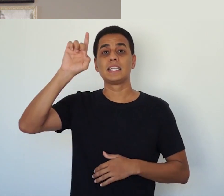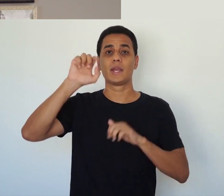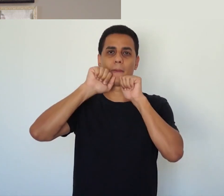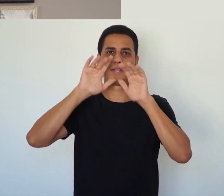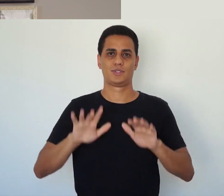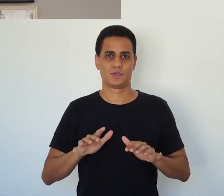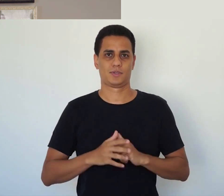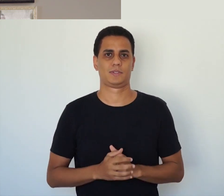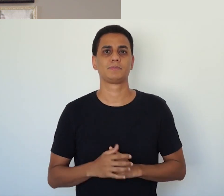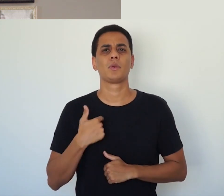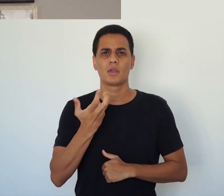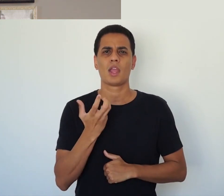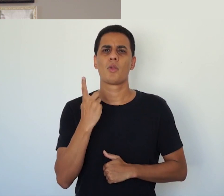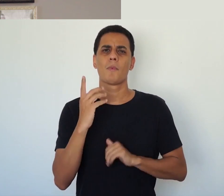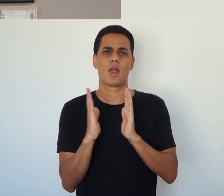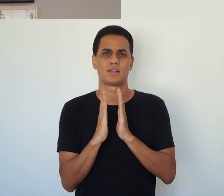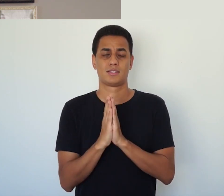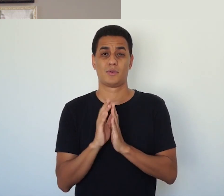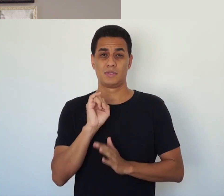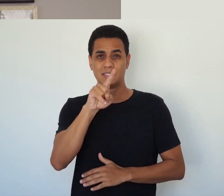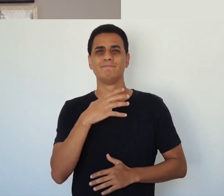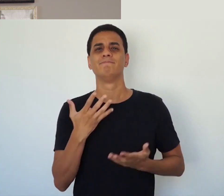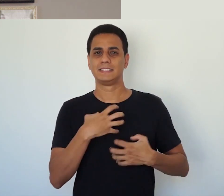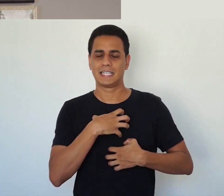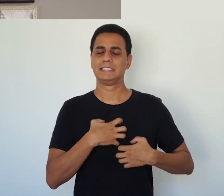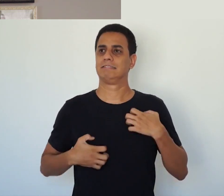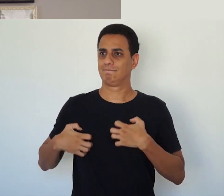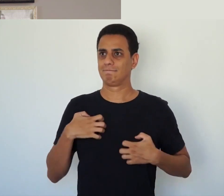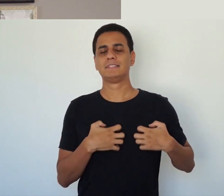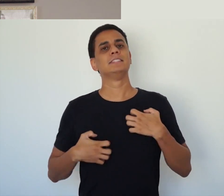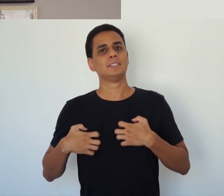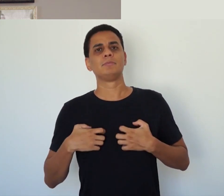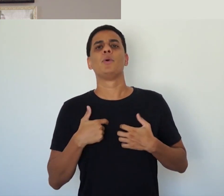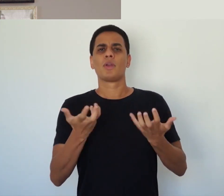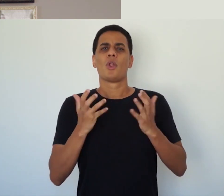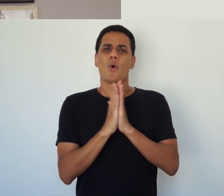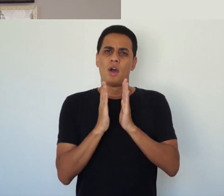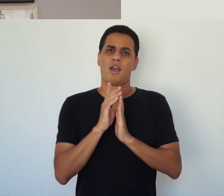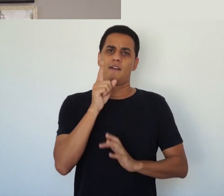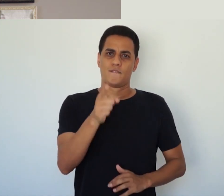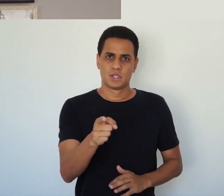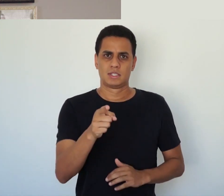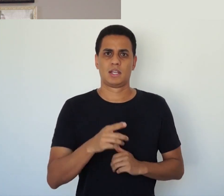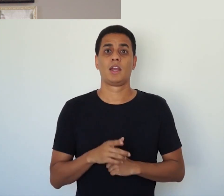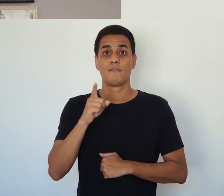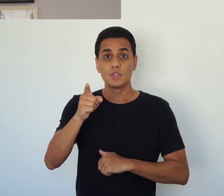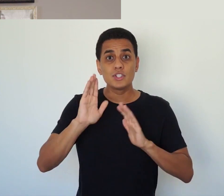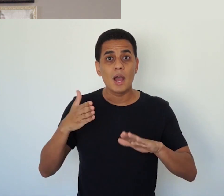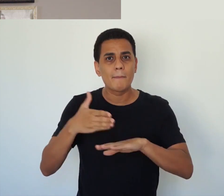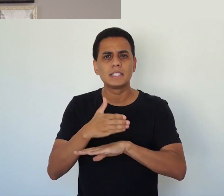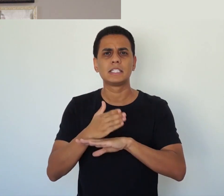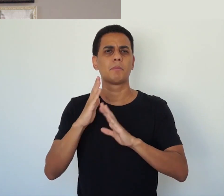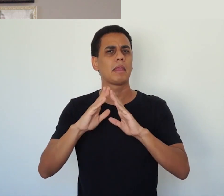precisa de você e de mim. Que Deus te abençoe. Eu quero fazer uma oração. Se você está vivendo essa grande batalha agora,